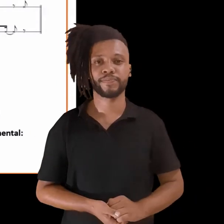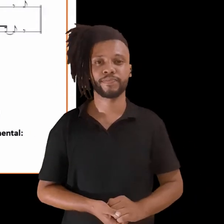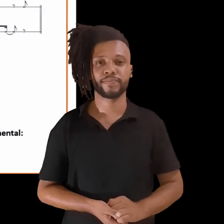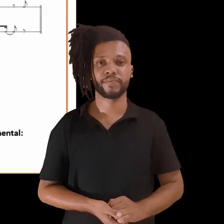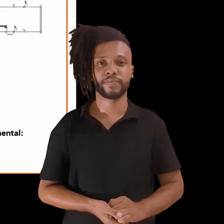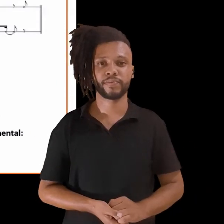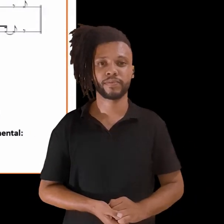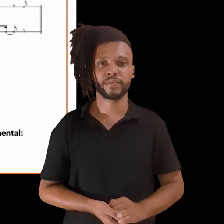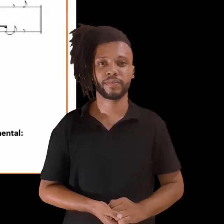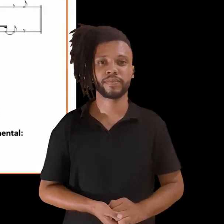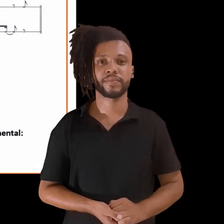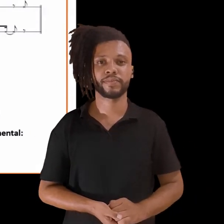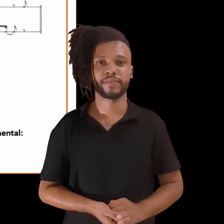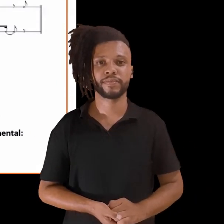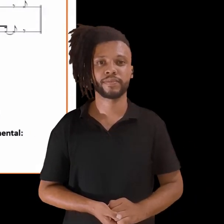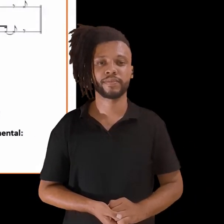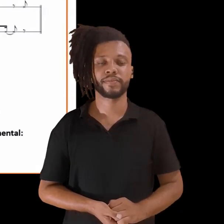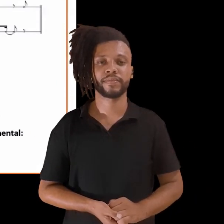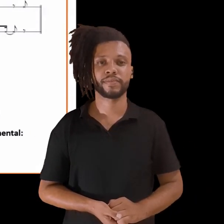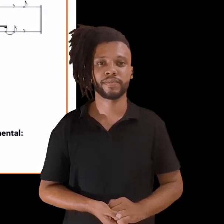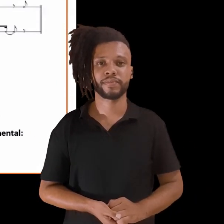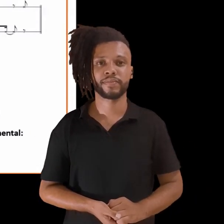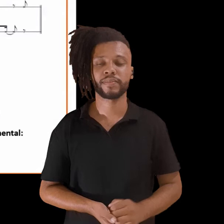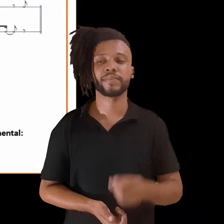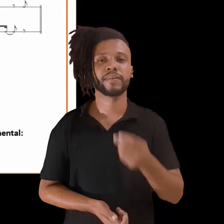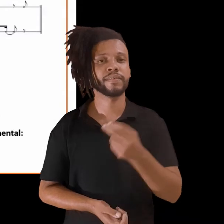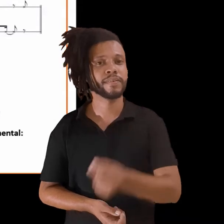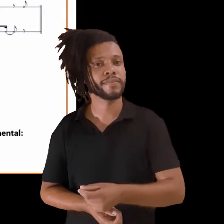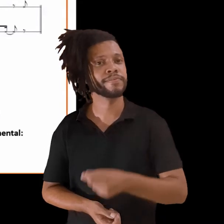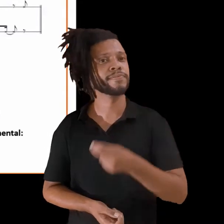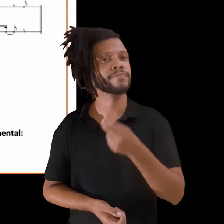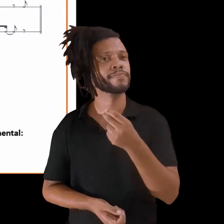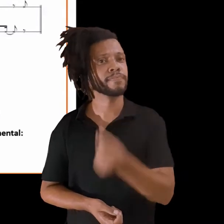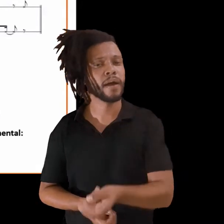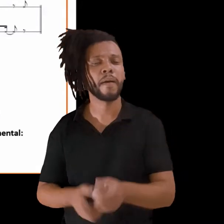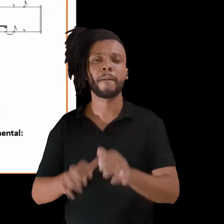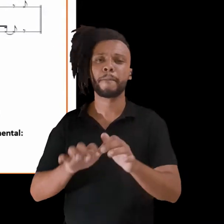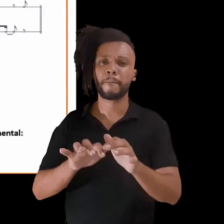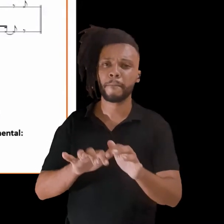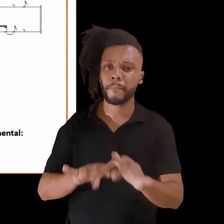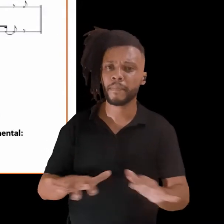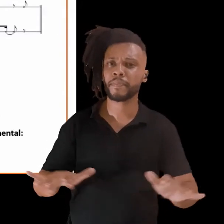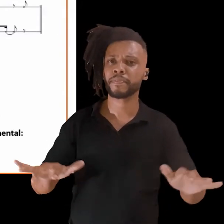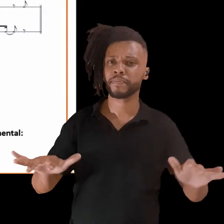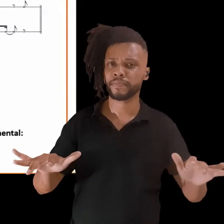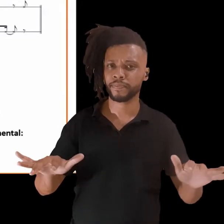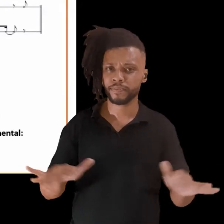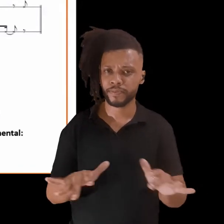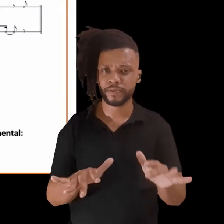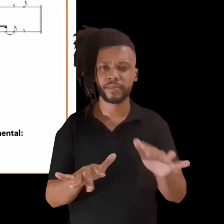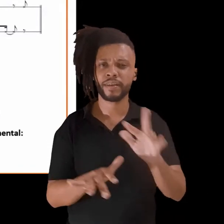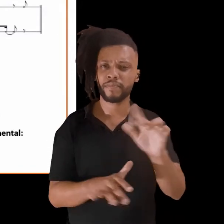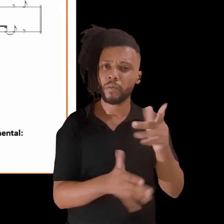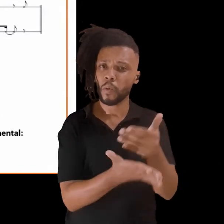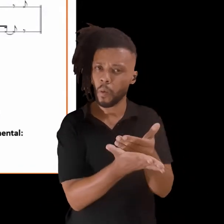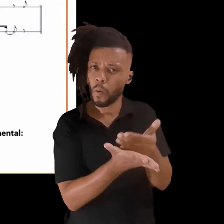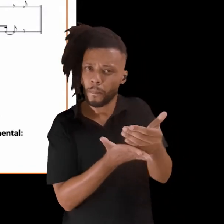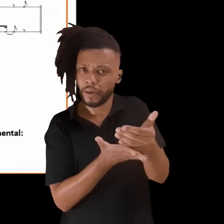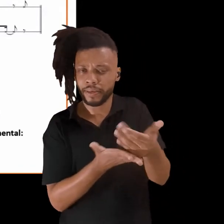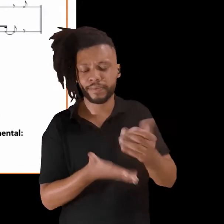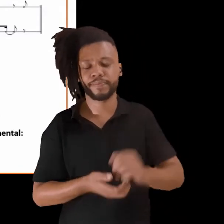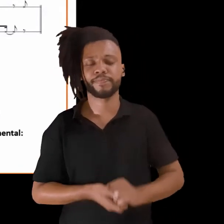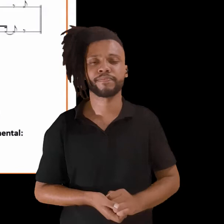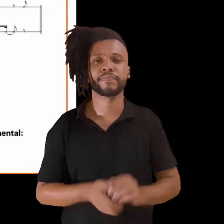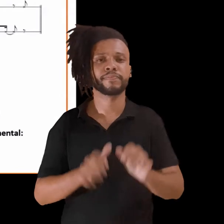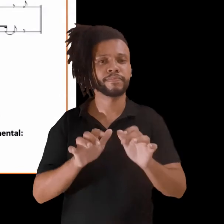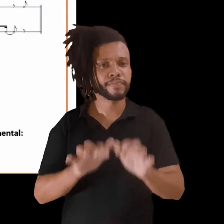lá? E babalu? Babalu faz bola, faz bolinha e faz bolão. Vamos do começo?